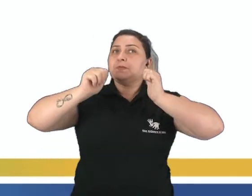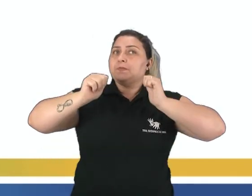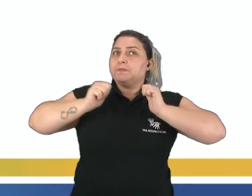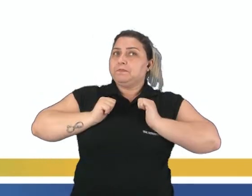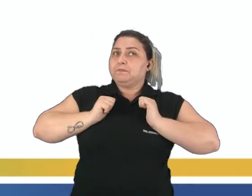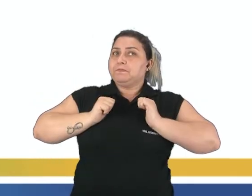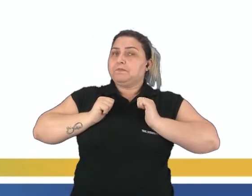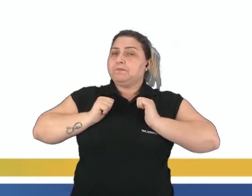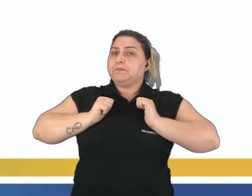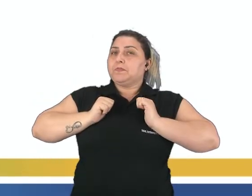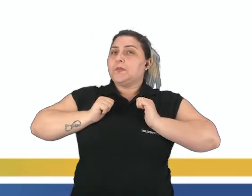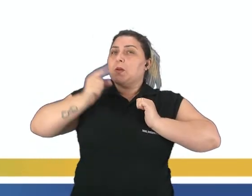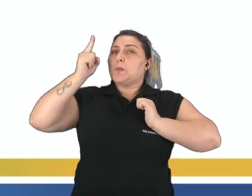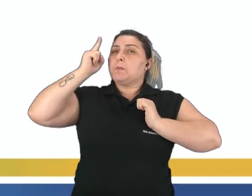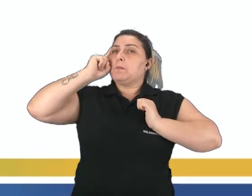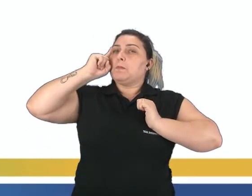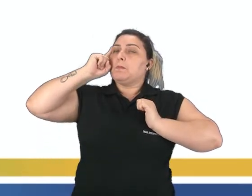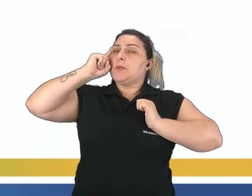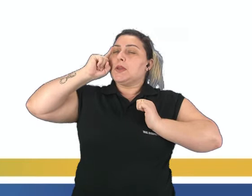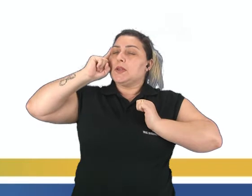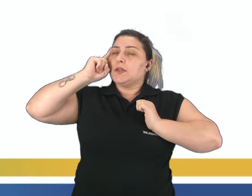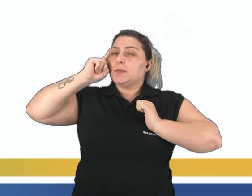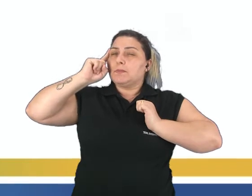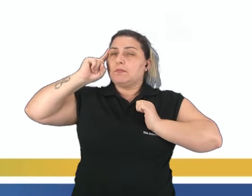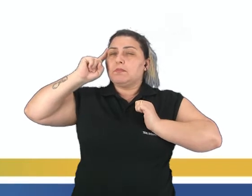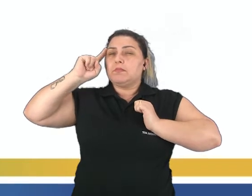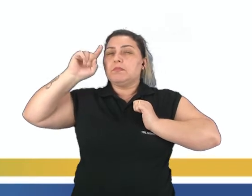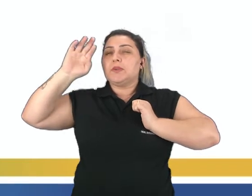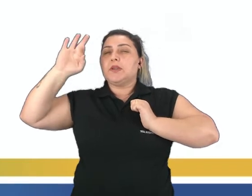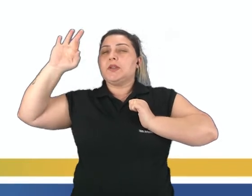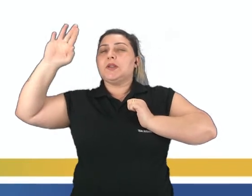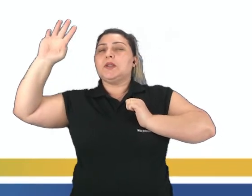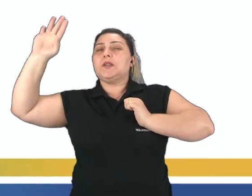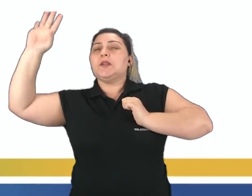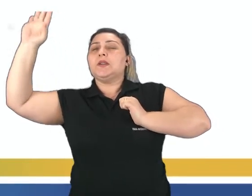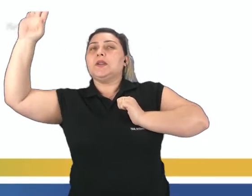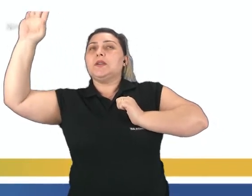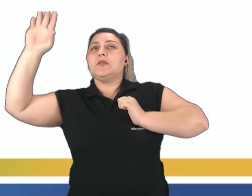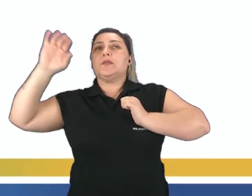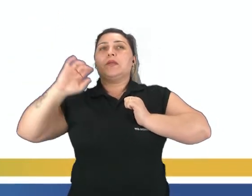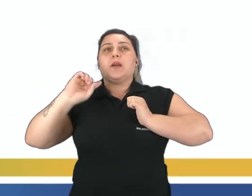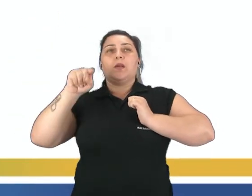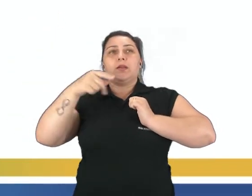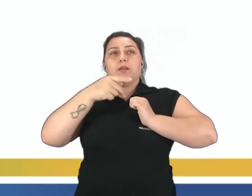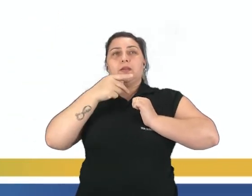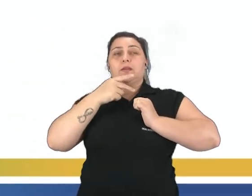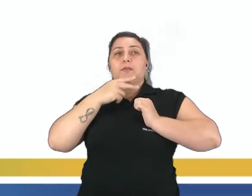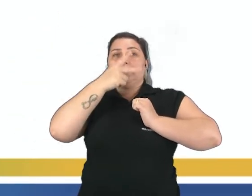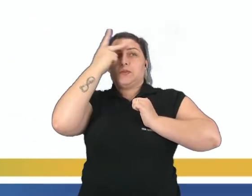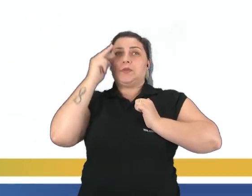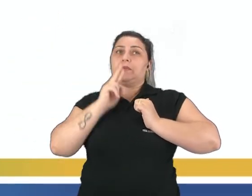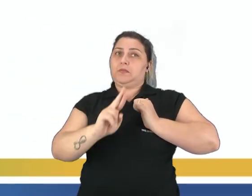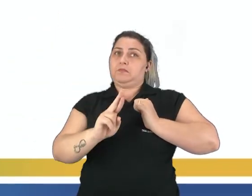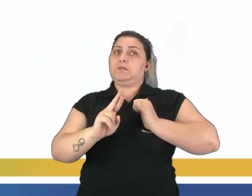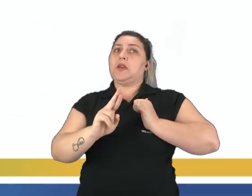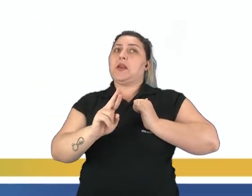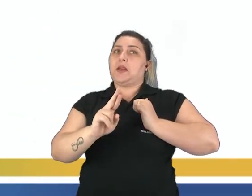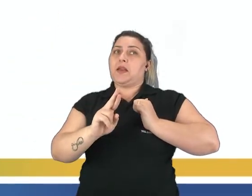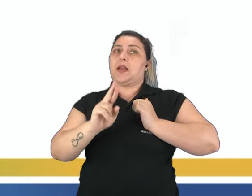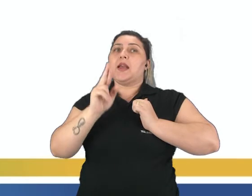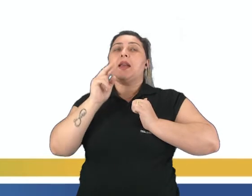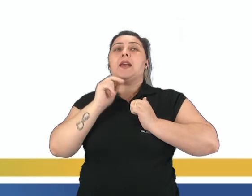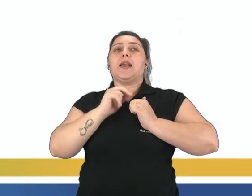tão quieto com um olhar diferente. Aí outra pessoa responde, provavelmente a mãe,